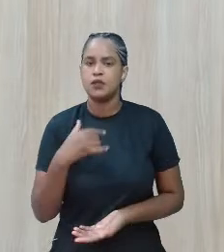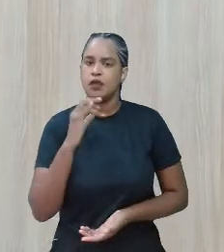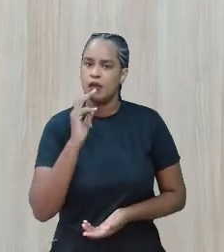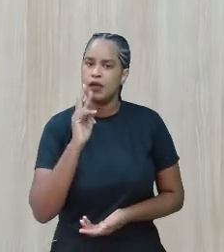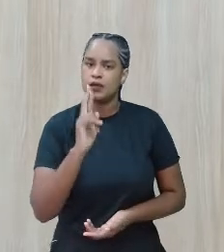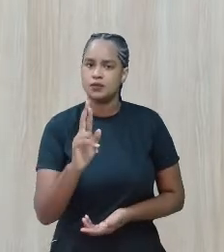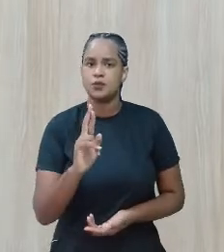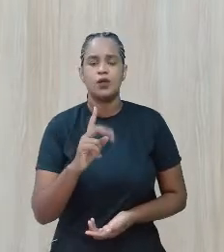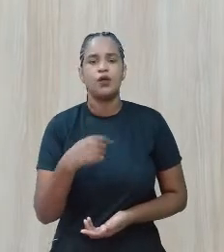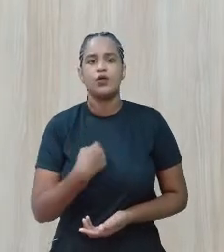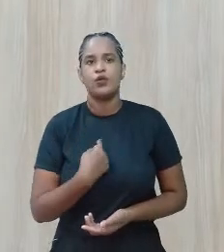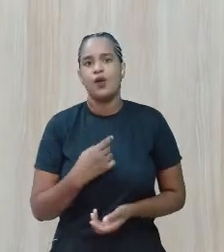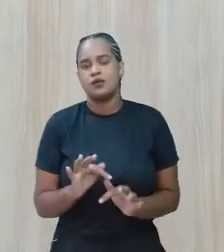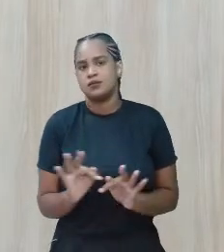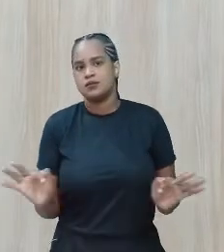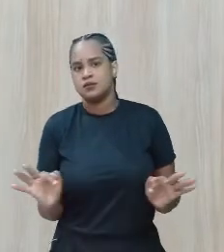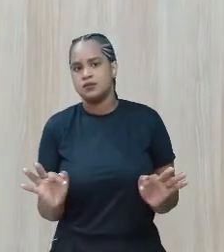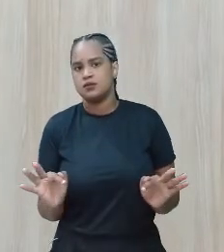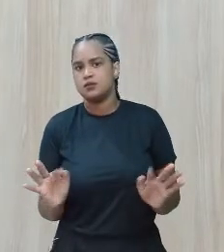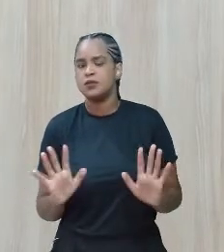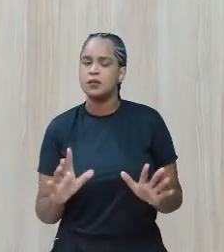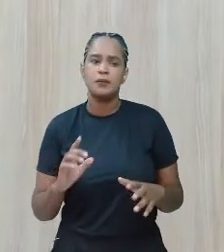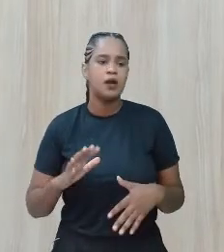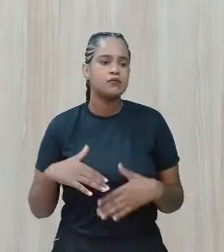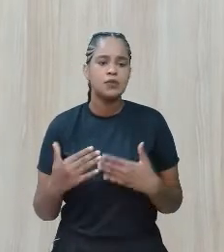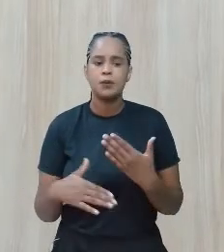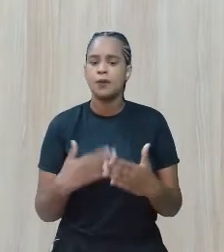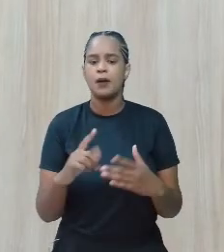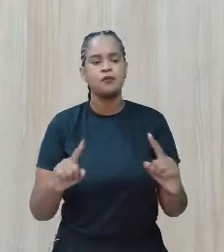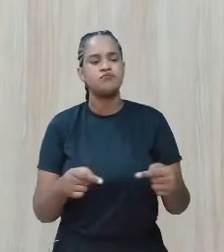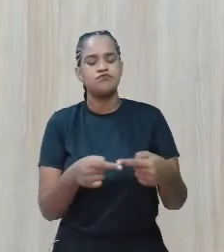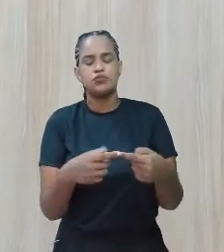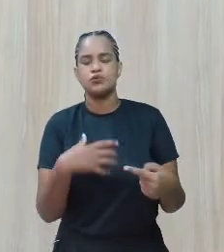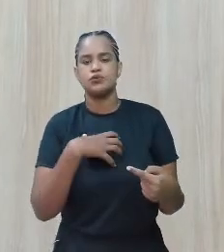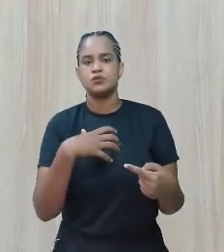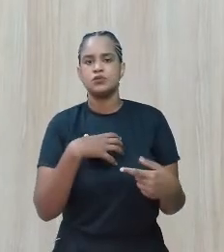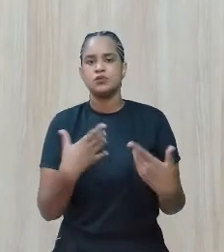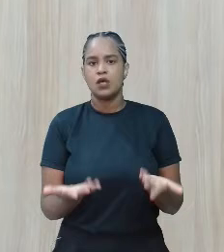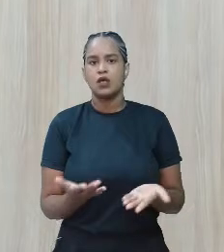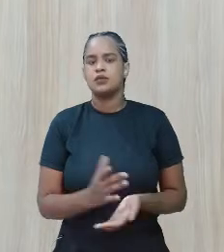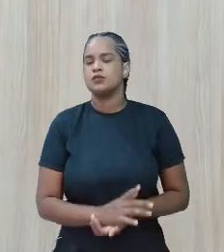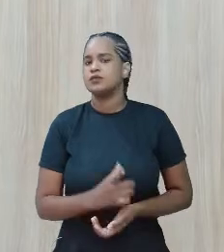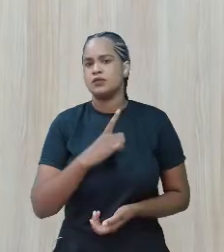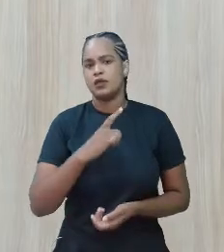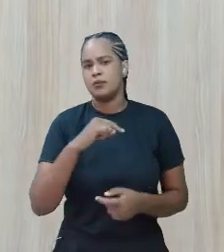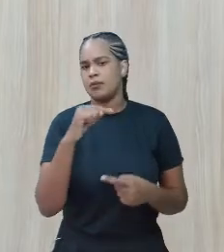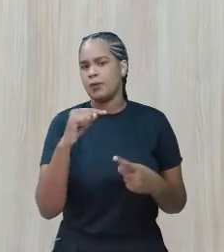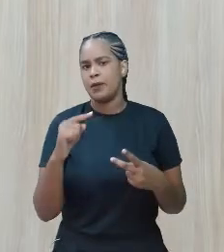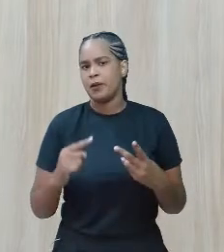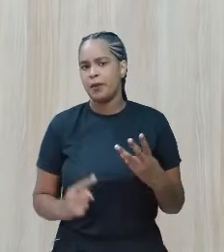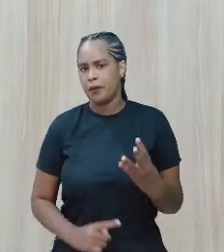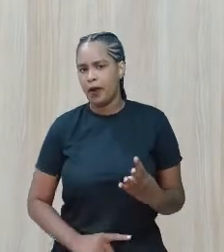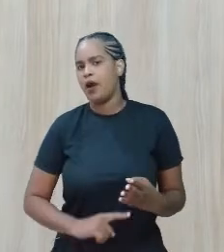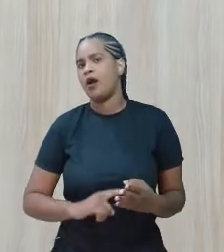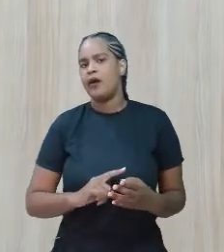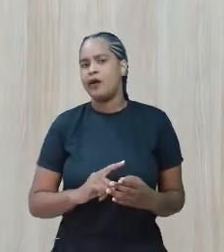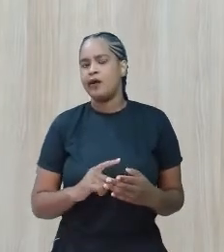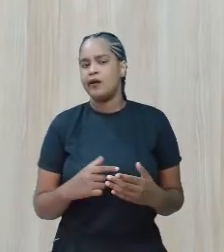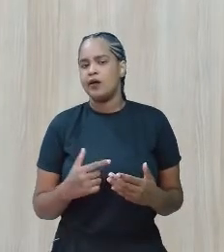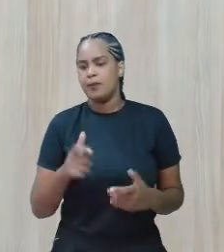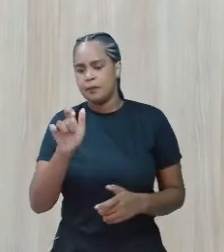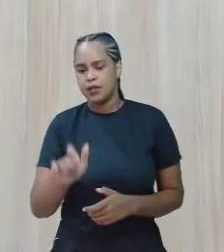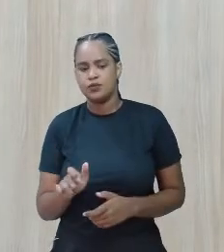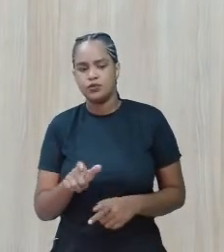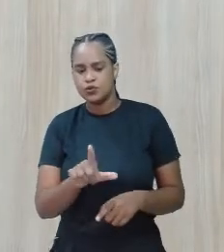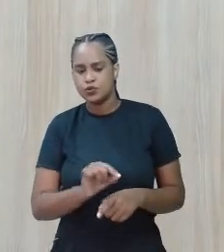né? Não é tão simples, é uma coisa que vai acontecendo mesmo. Tem várias razões que levam um músico a escolher um instrumento e